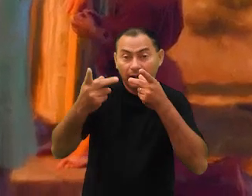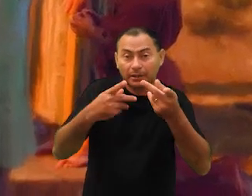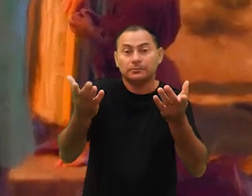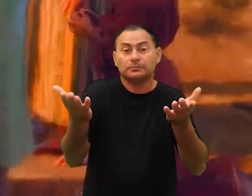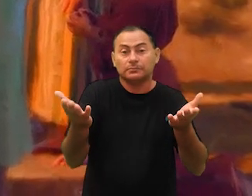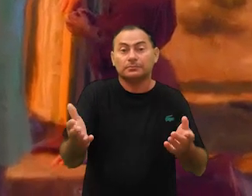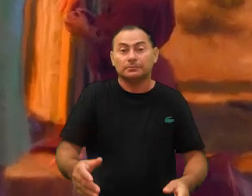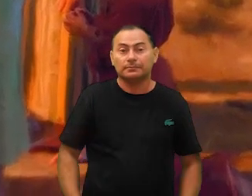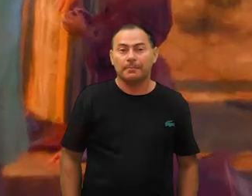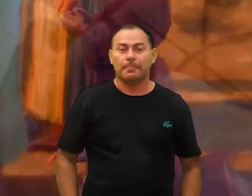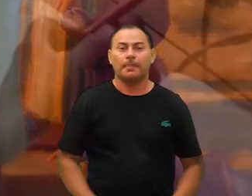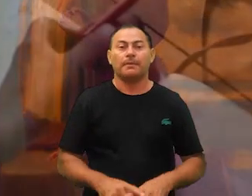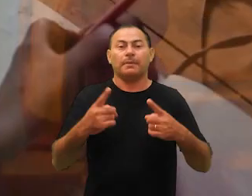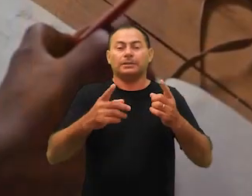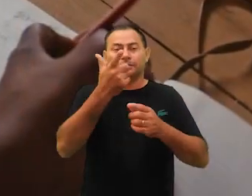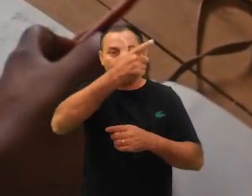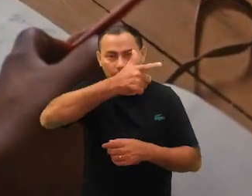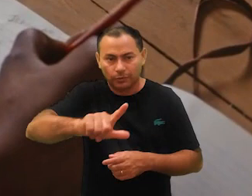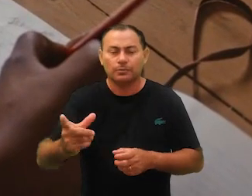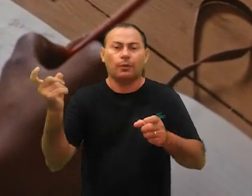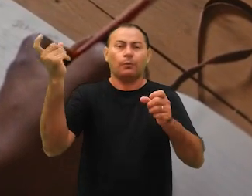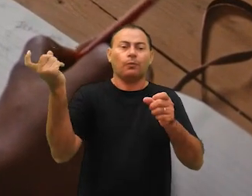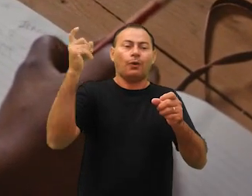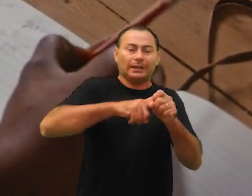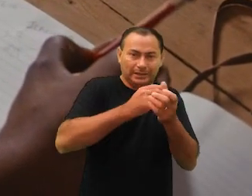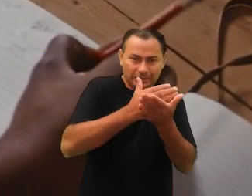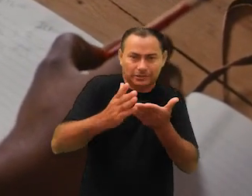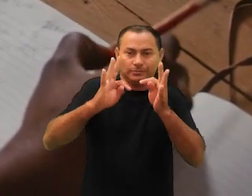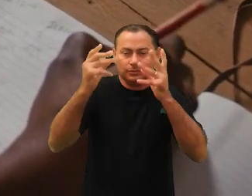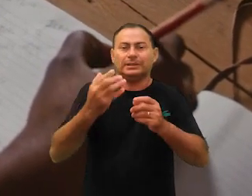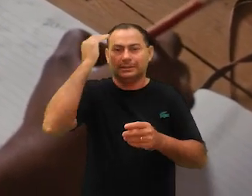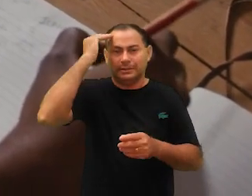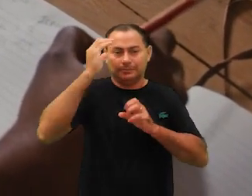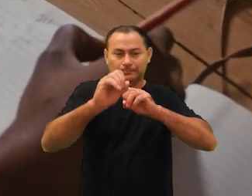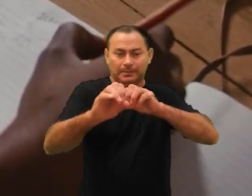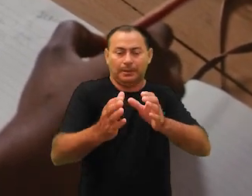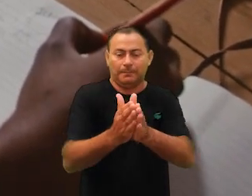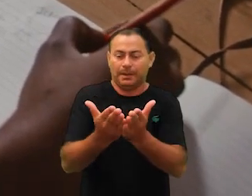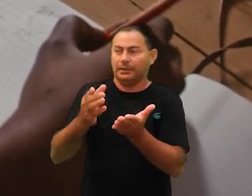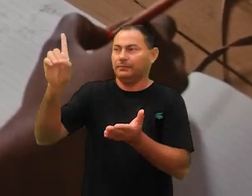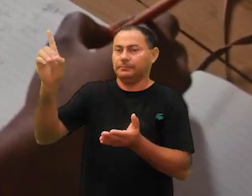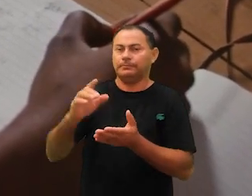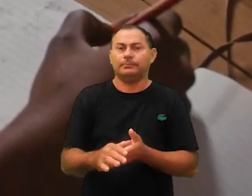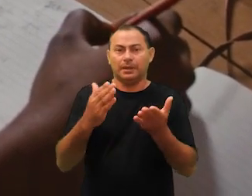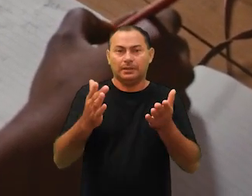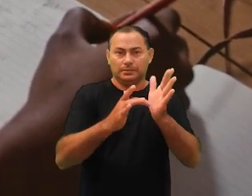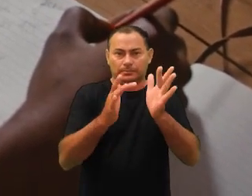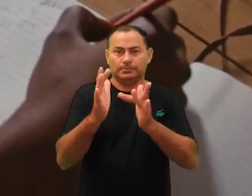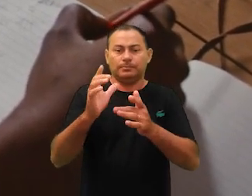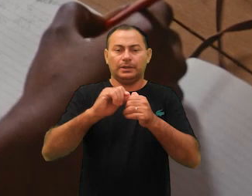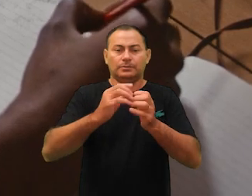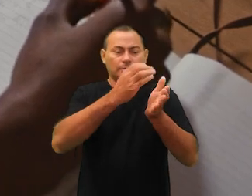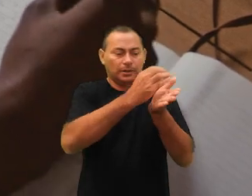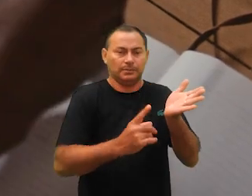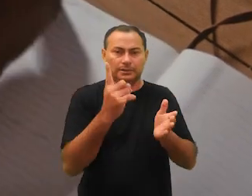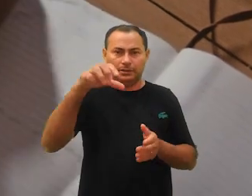Até os discípulos disseram isso. Mais uma vez temos que voltar ao início de tudo para entender o ensino da palavra. Foi isso que